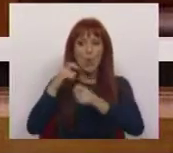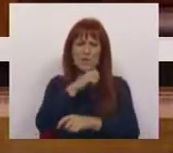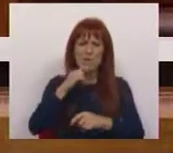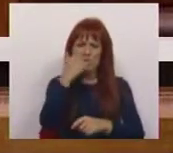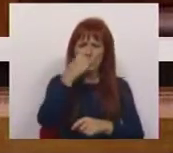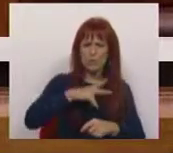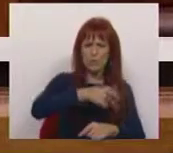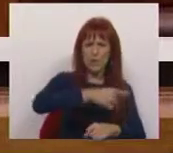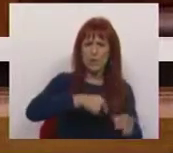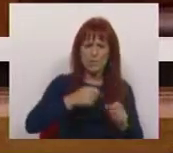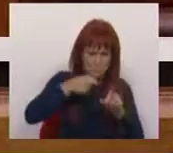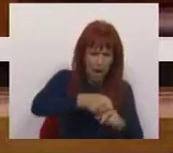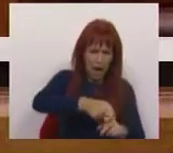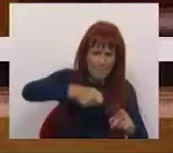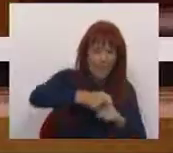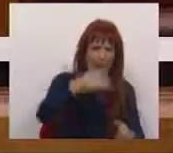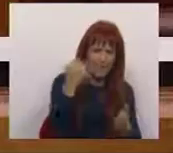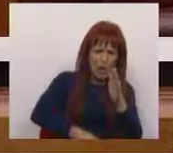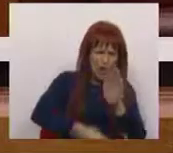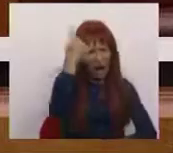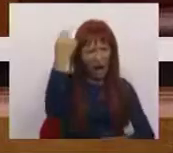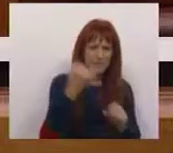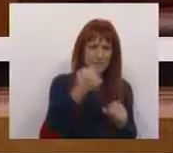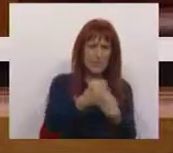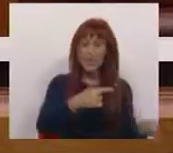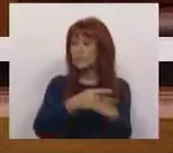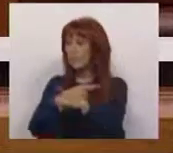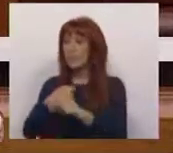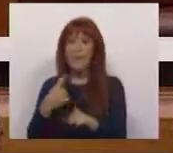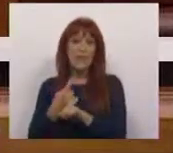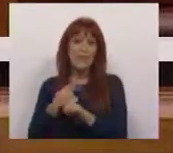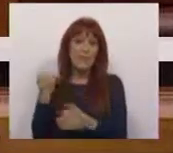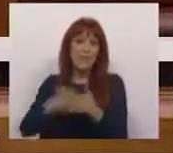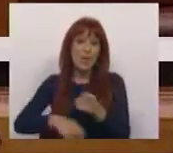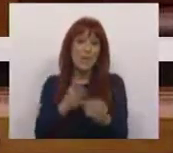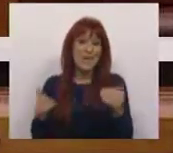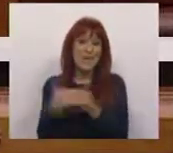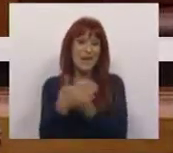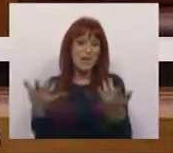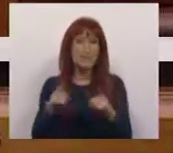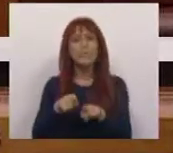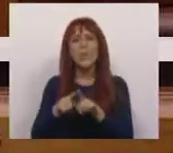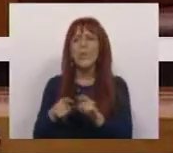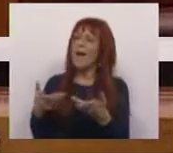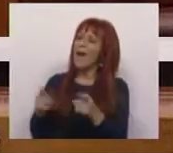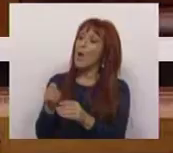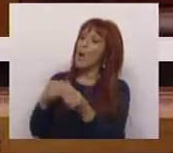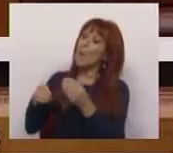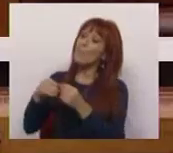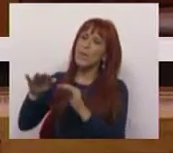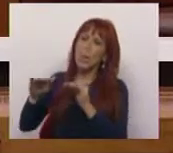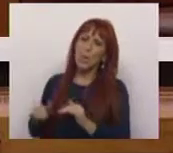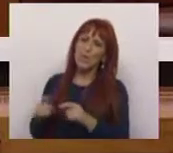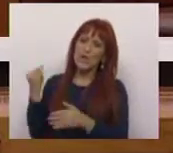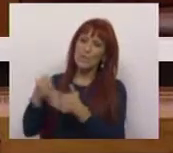sacrificar os portugueses carregando nos impostos sobre o trabalho e em vários impostos indiretos, para assim compensar o alívio